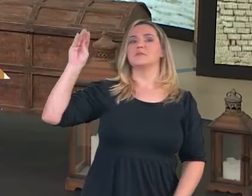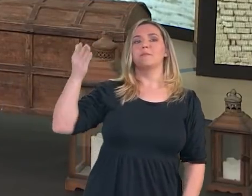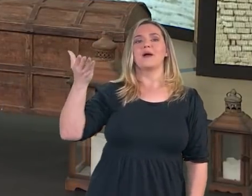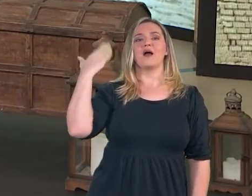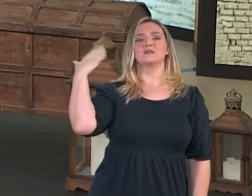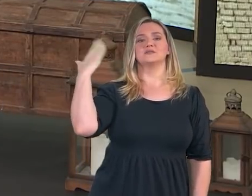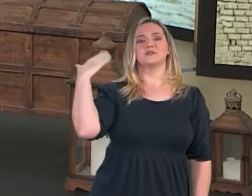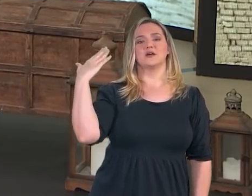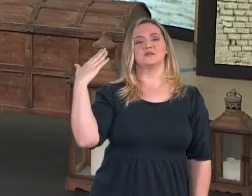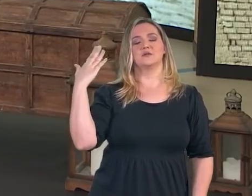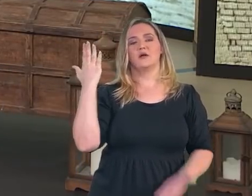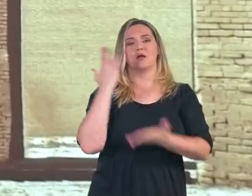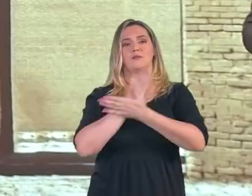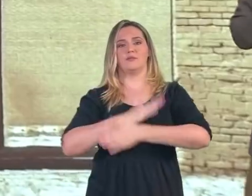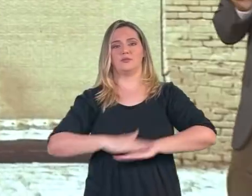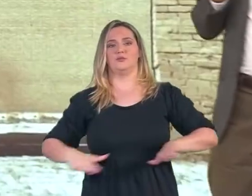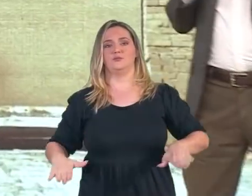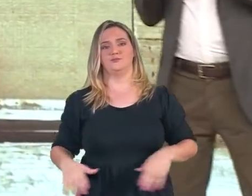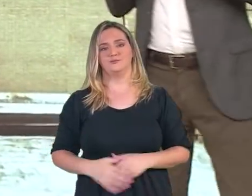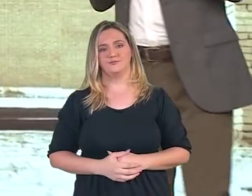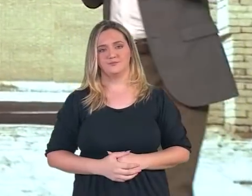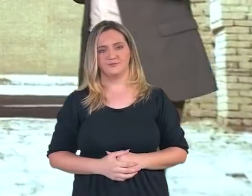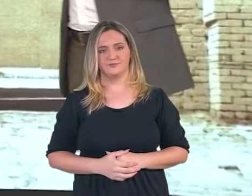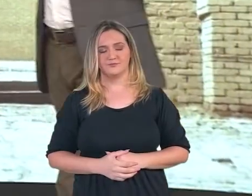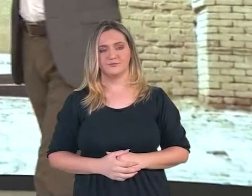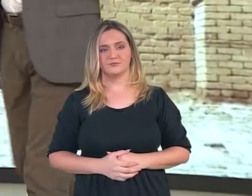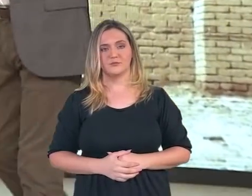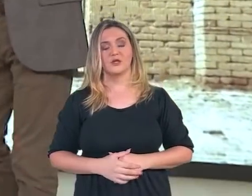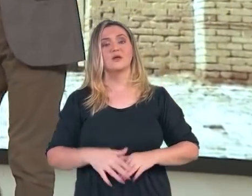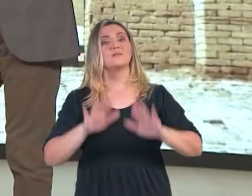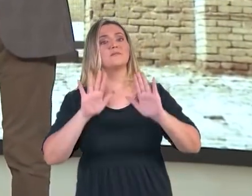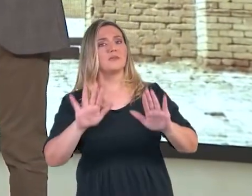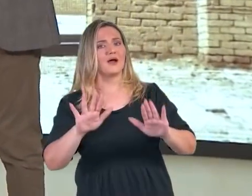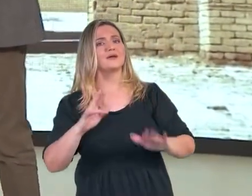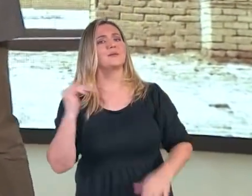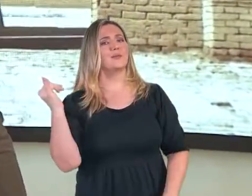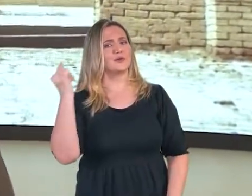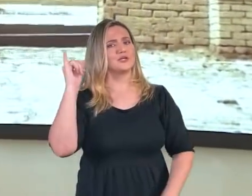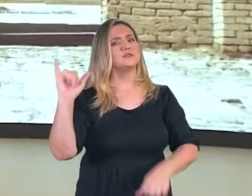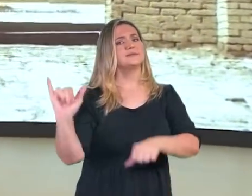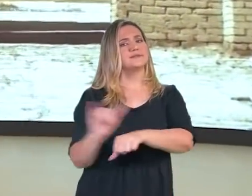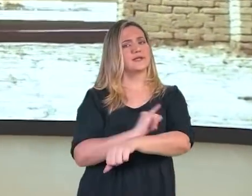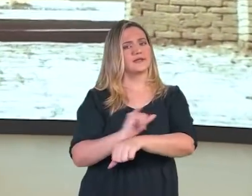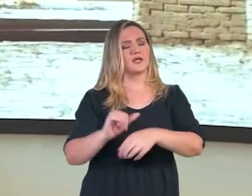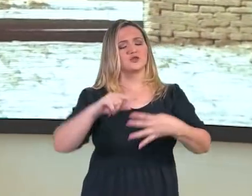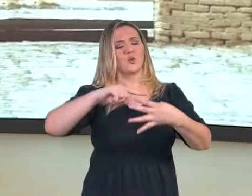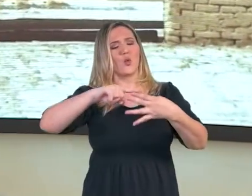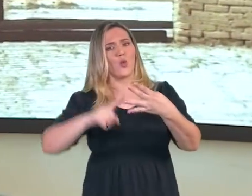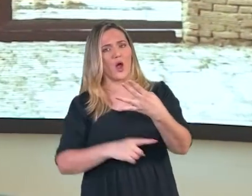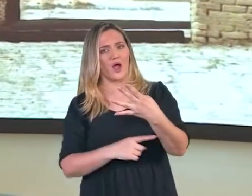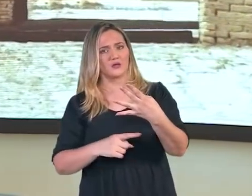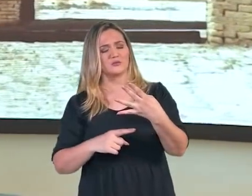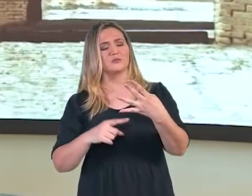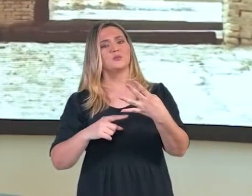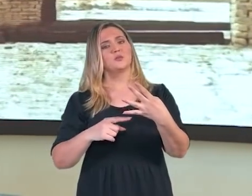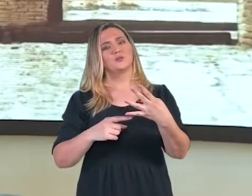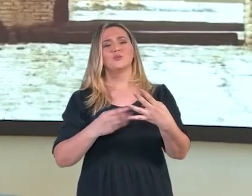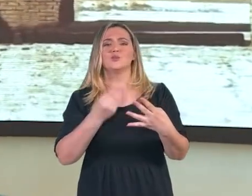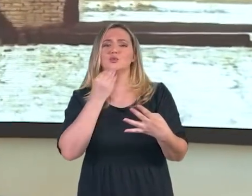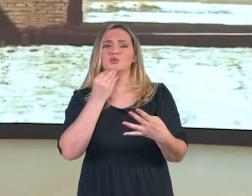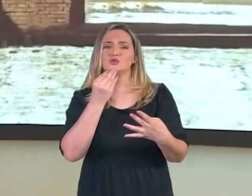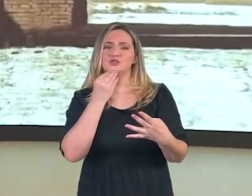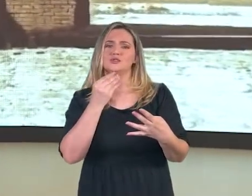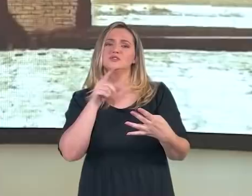de mudança cultural. Agora, era importante e estratégico que Daniel e seus companheiros pudessem ter a sabedoria